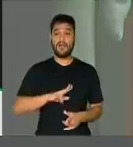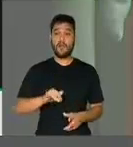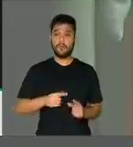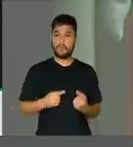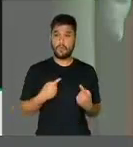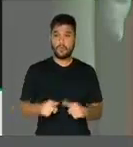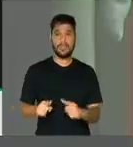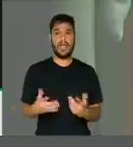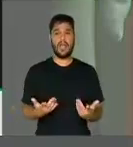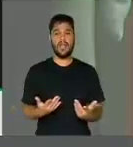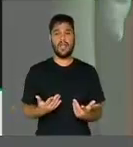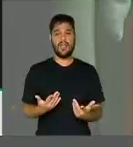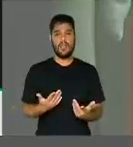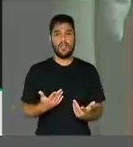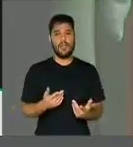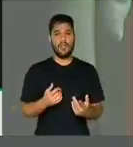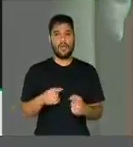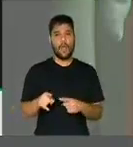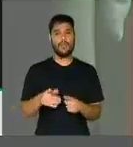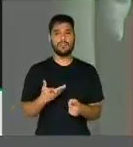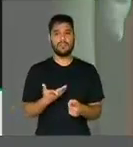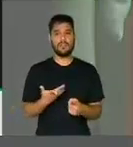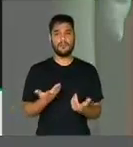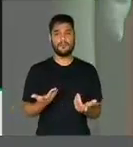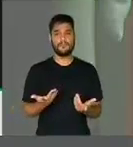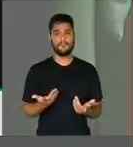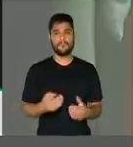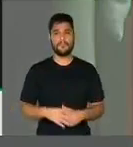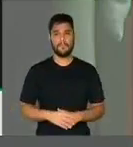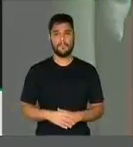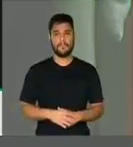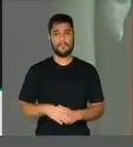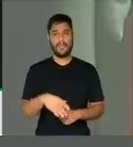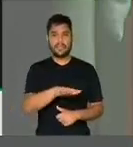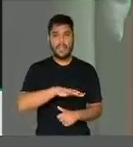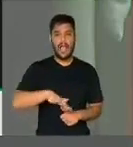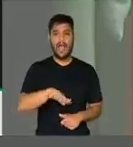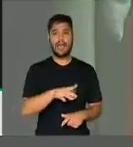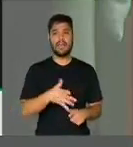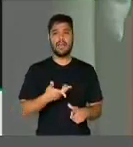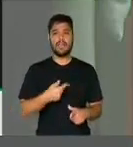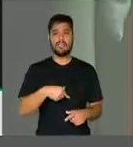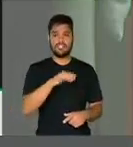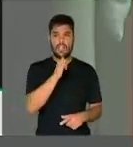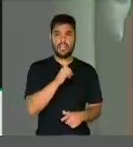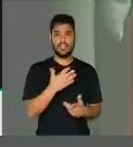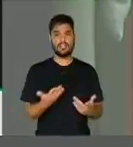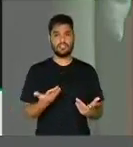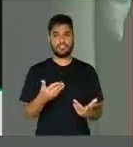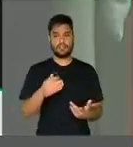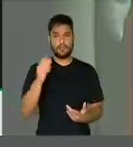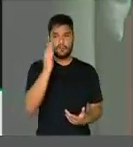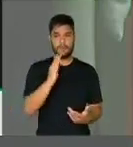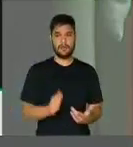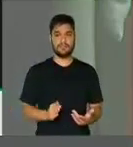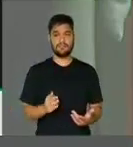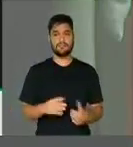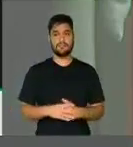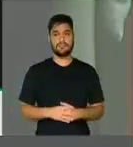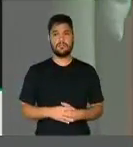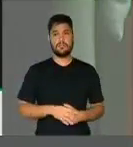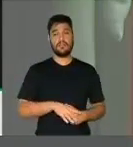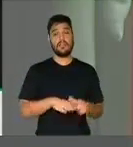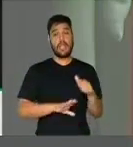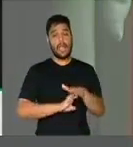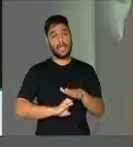dada barata de míngua que estão querendo fazer do setor estratégico, como é o setor energético, e a